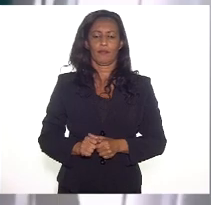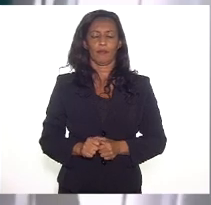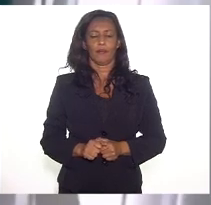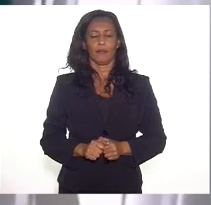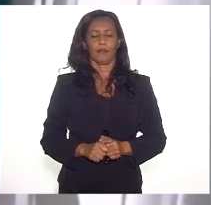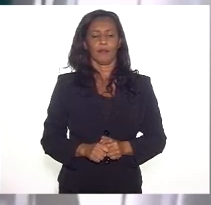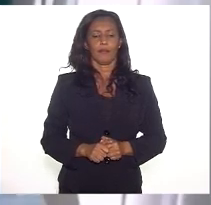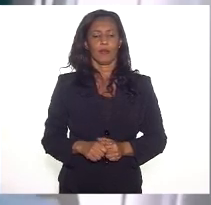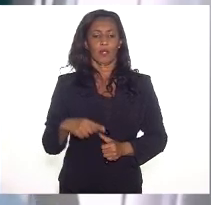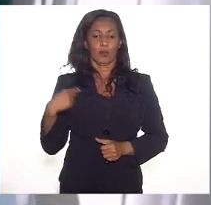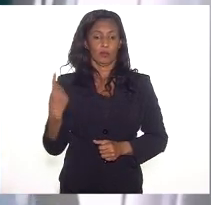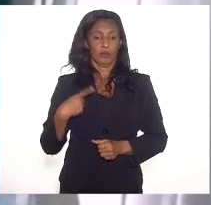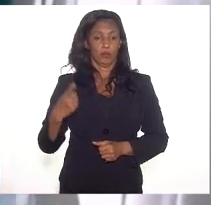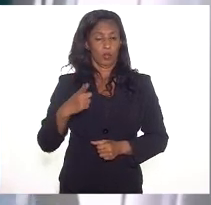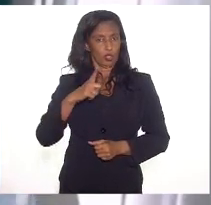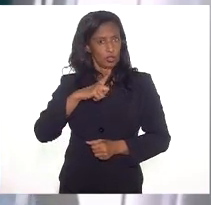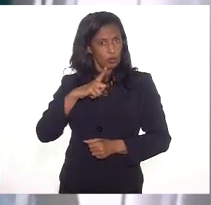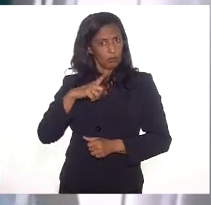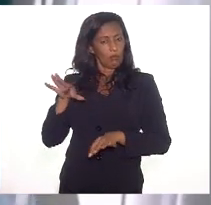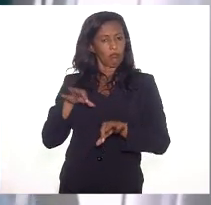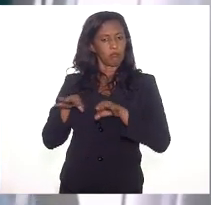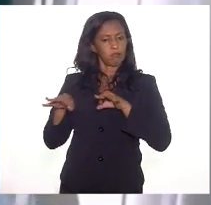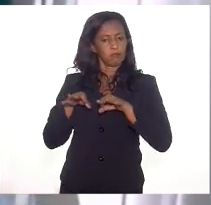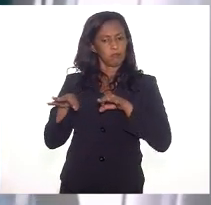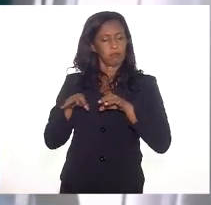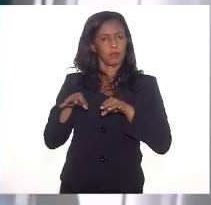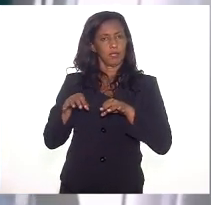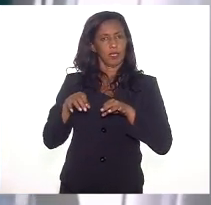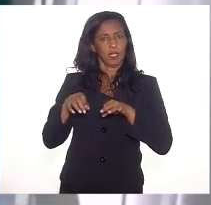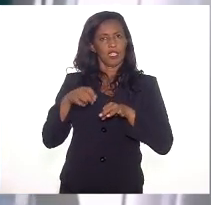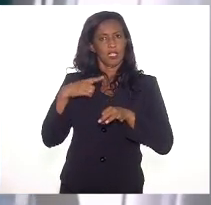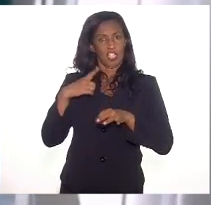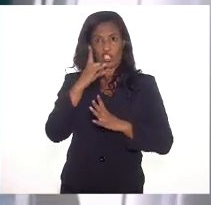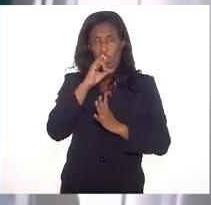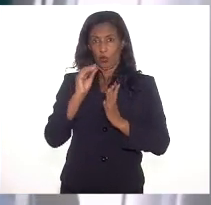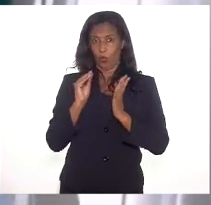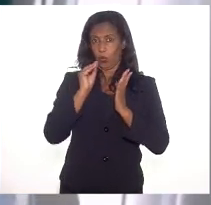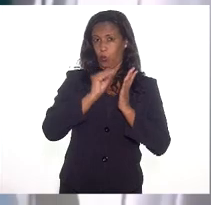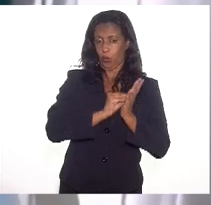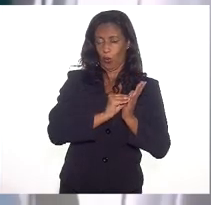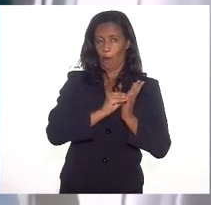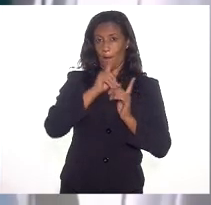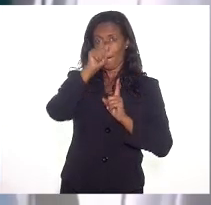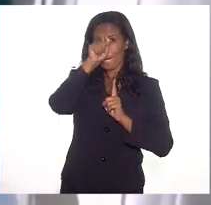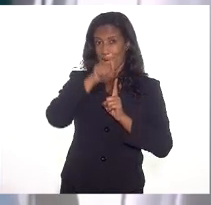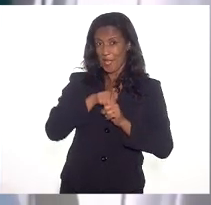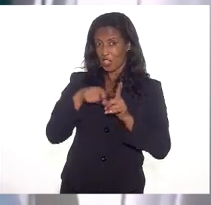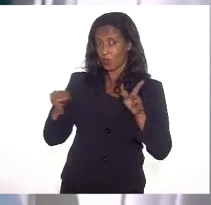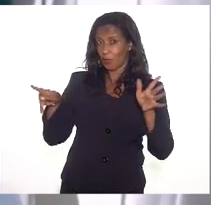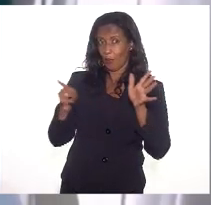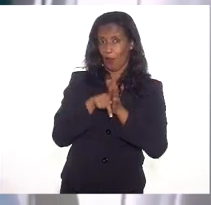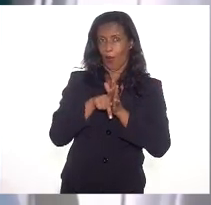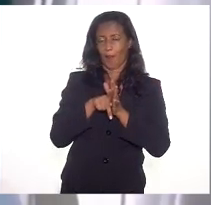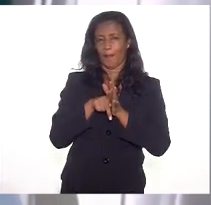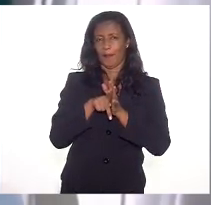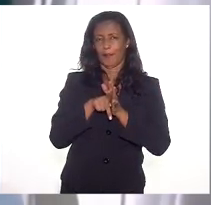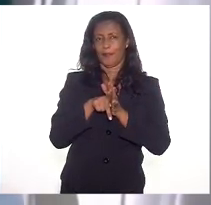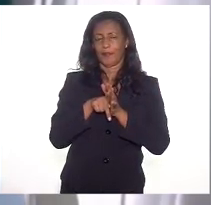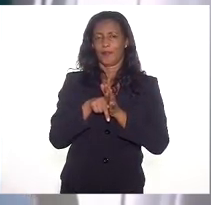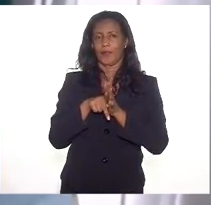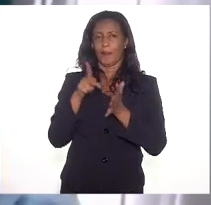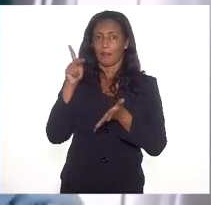confluentes. Nós temos este projeto, né, que inscreve no calendário oficial um mês específico para colocar